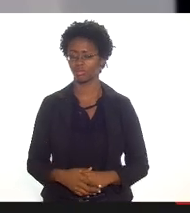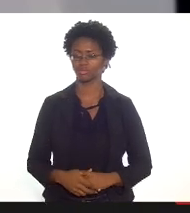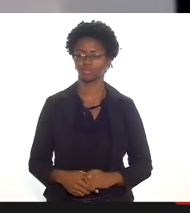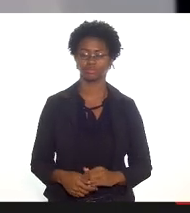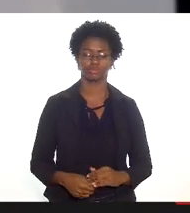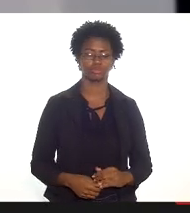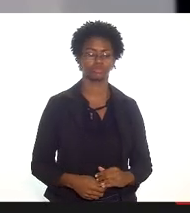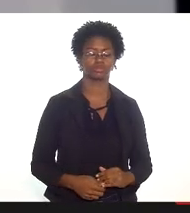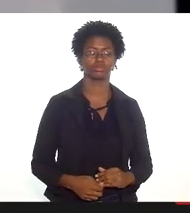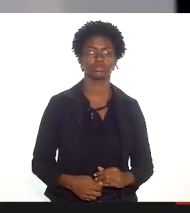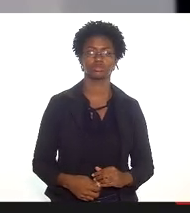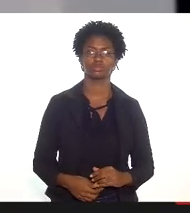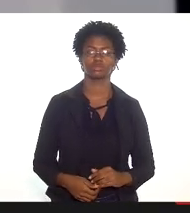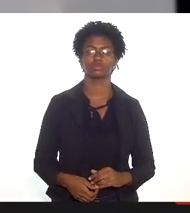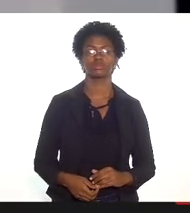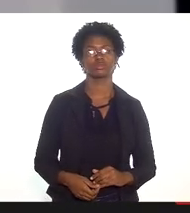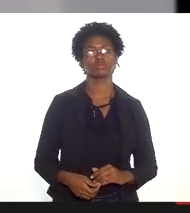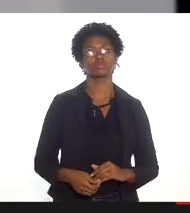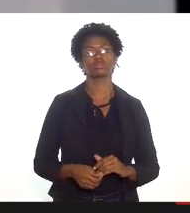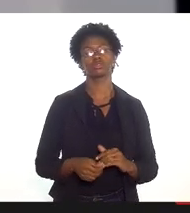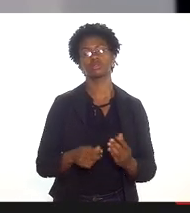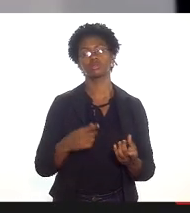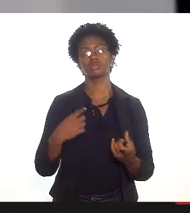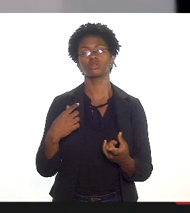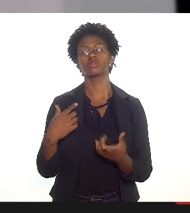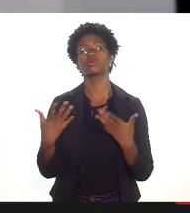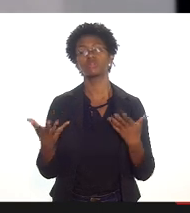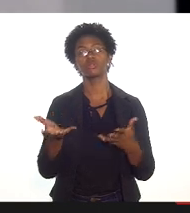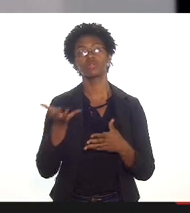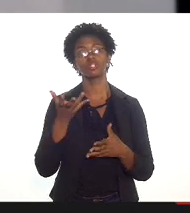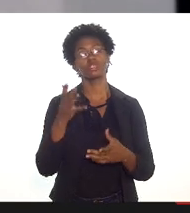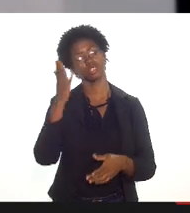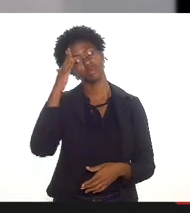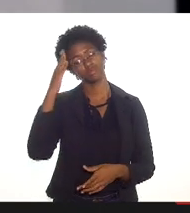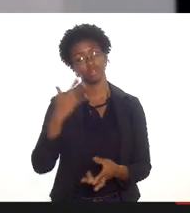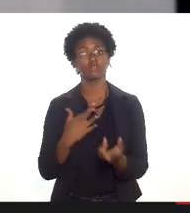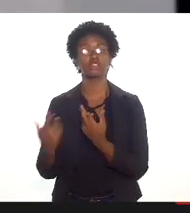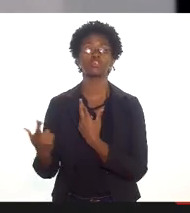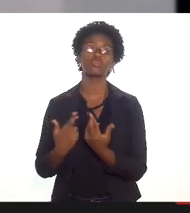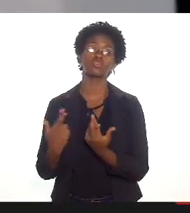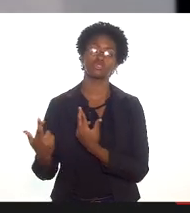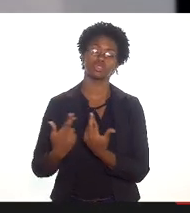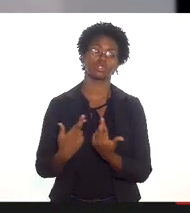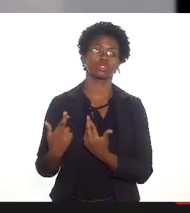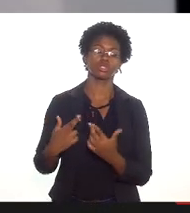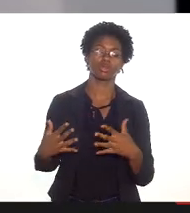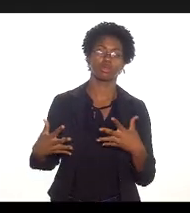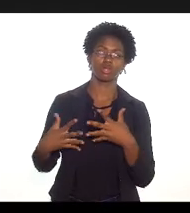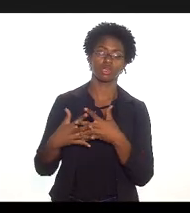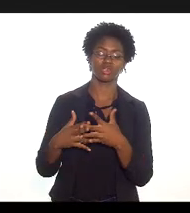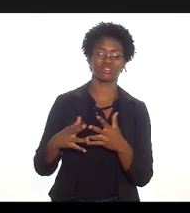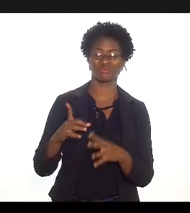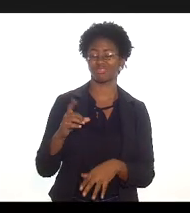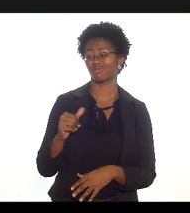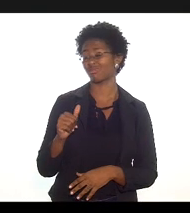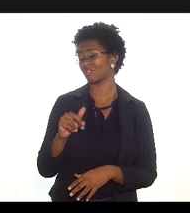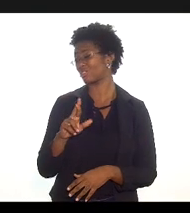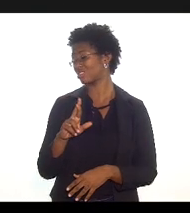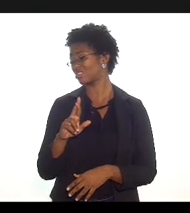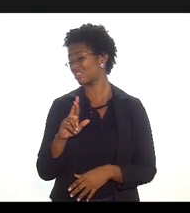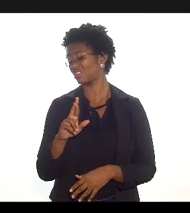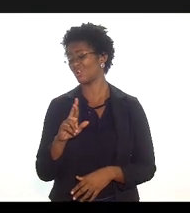a estadualização e a relação com a rede DOR, se vocês têm alguma coisa a ver com isso.